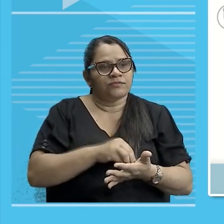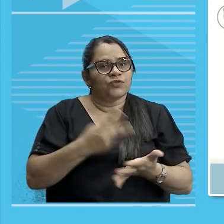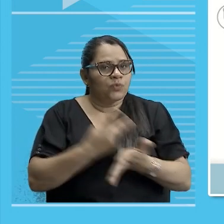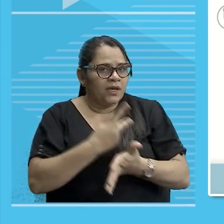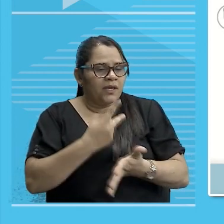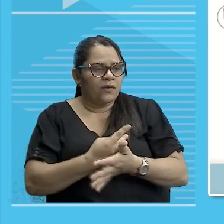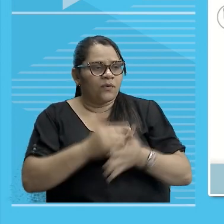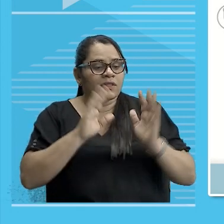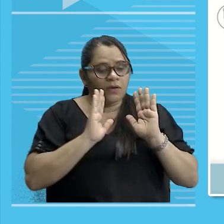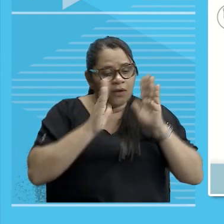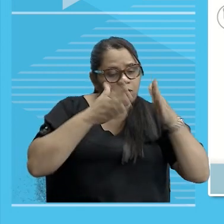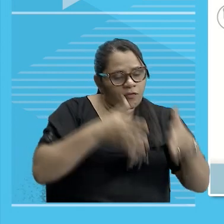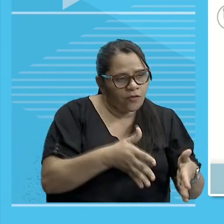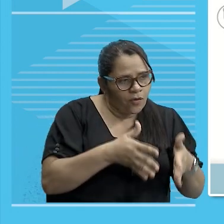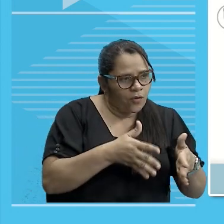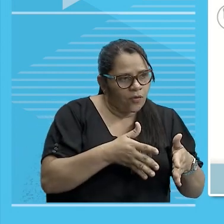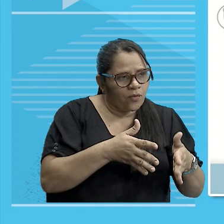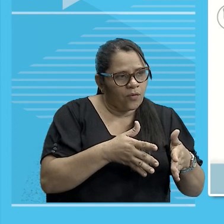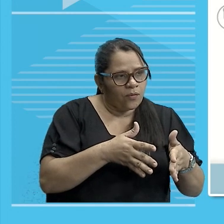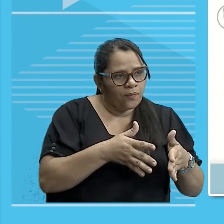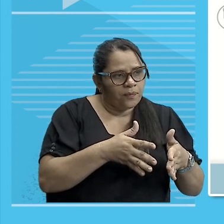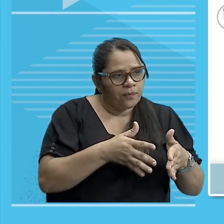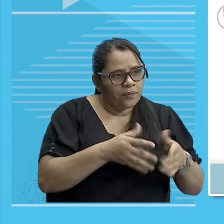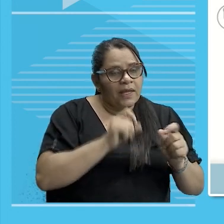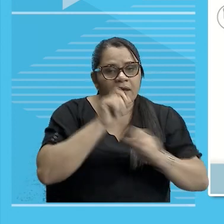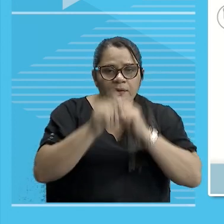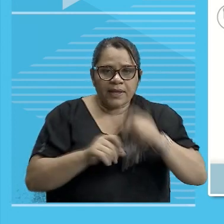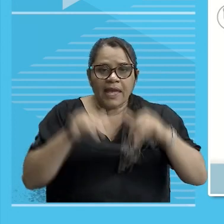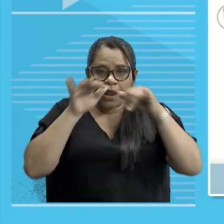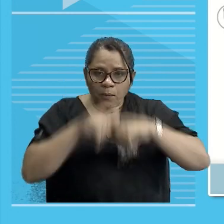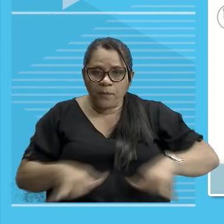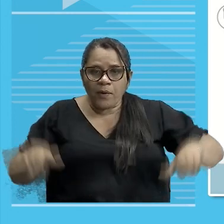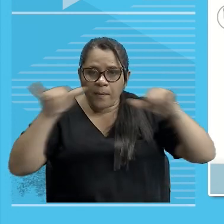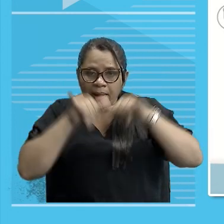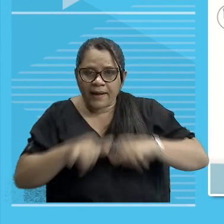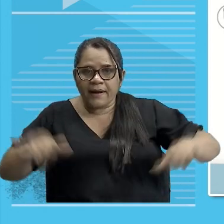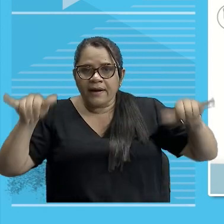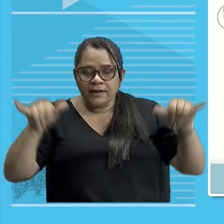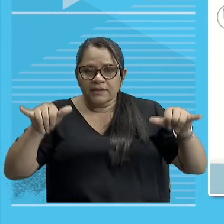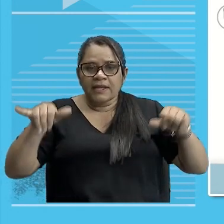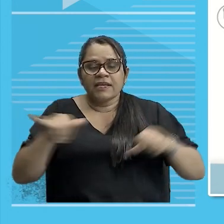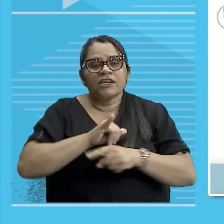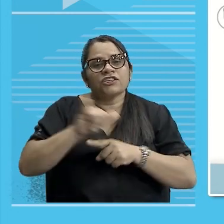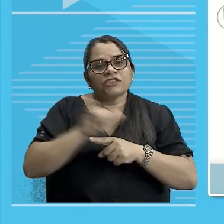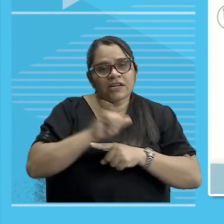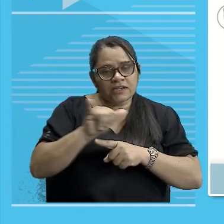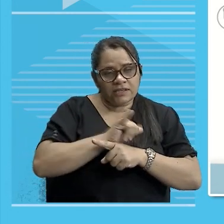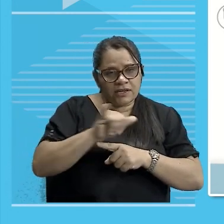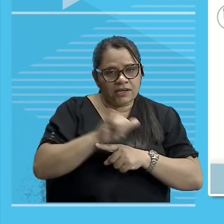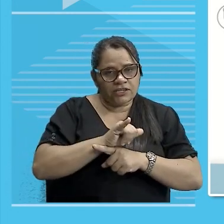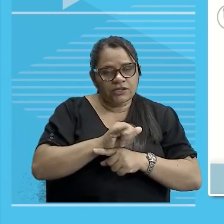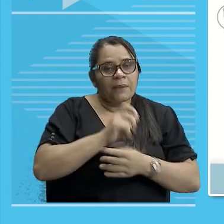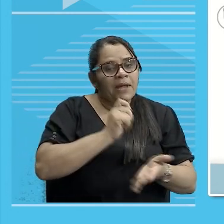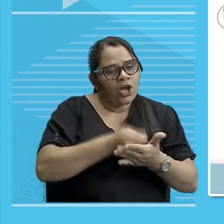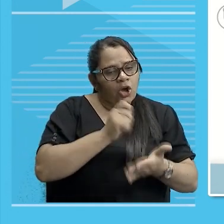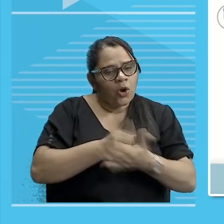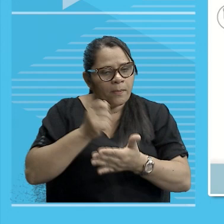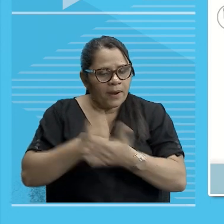o foco dele em propagandas e metas para os colaboradores da organização gente